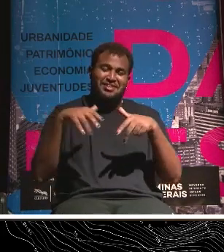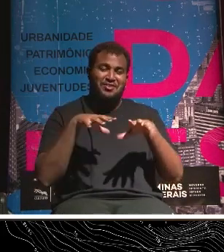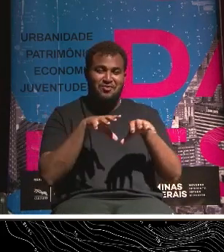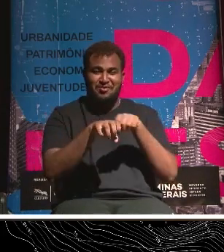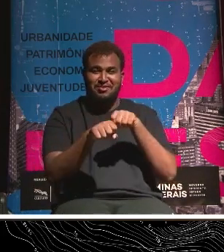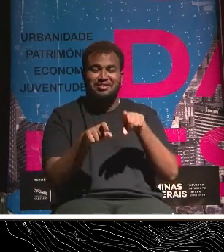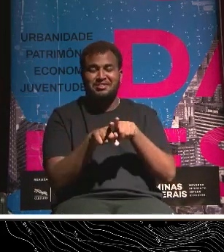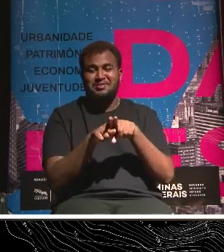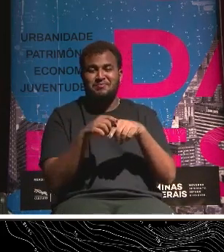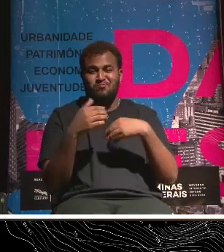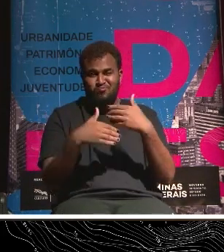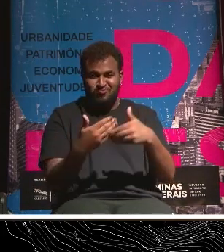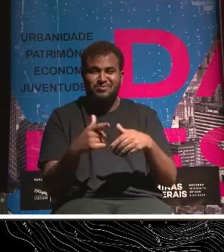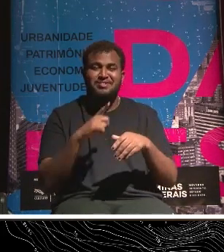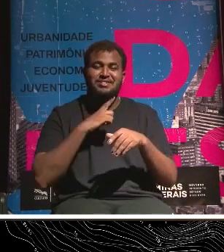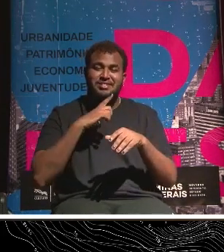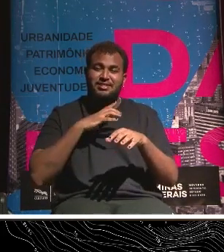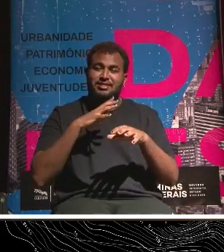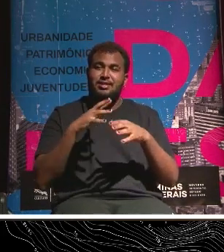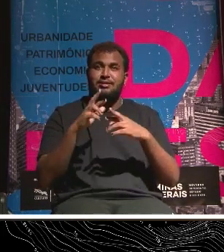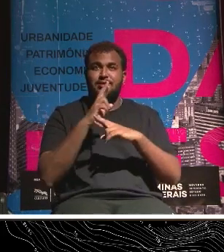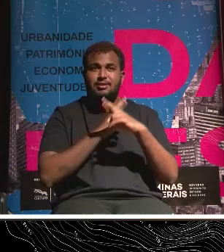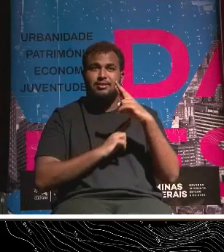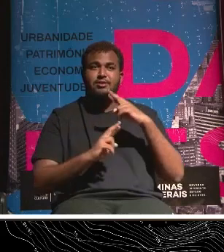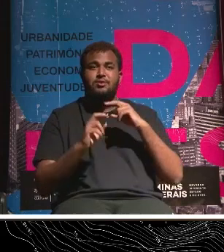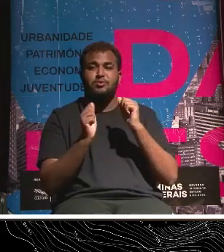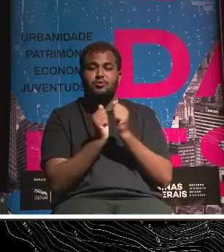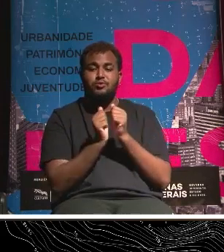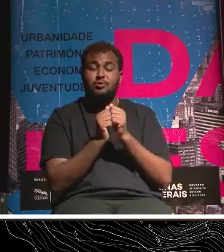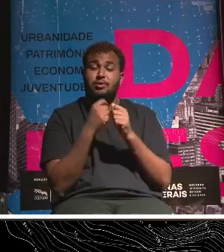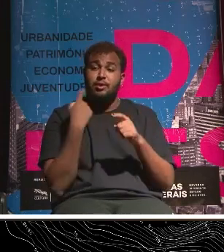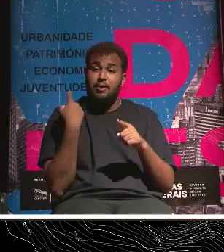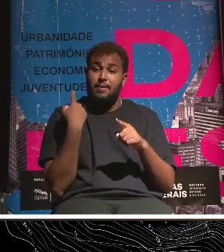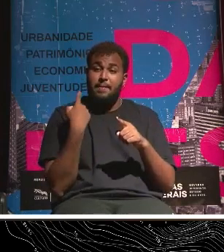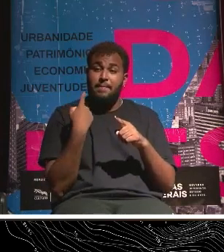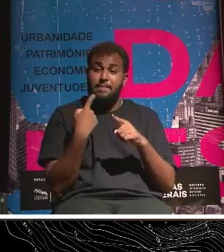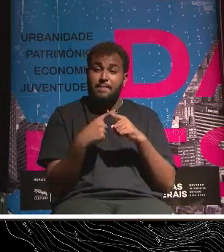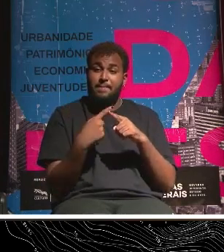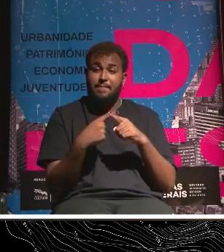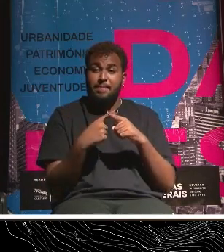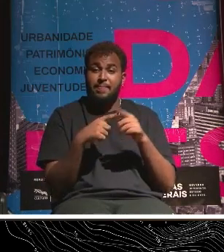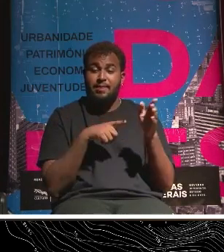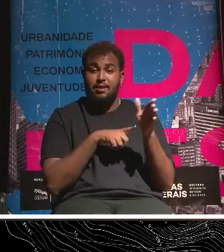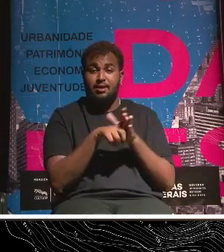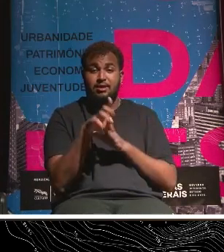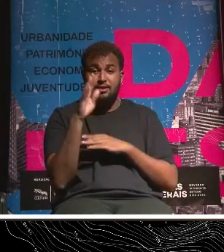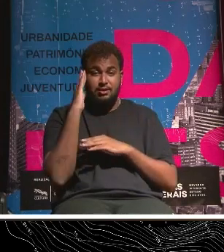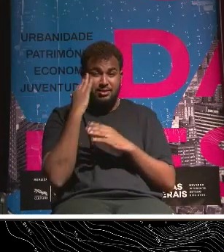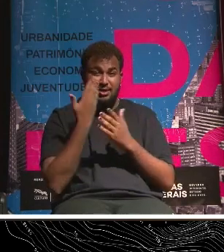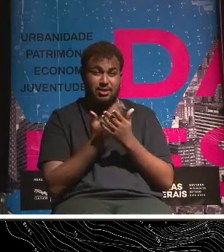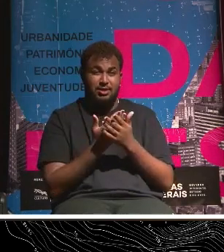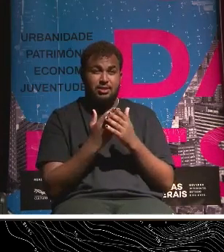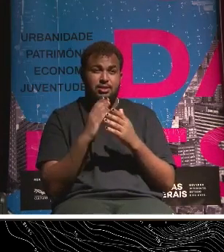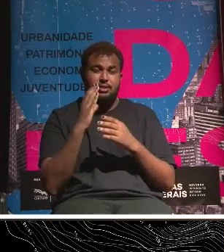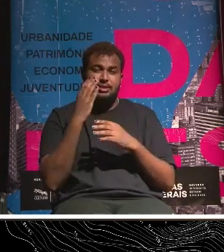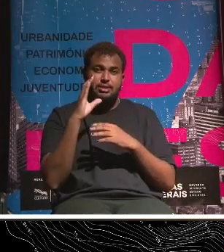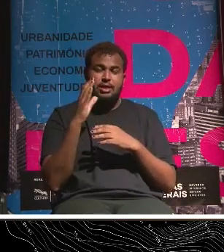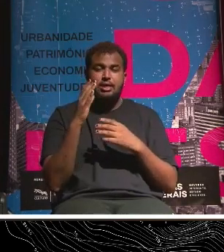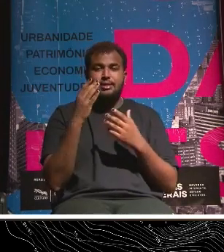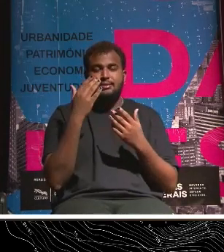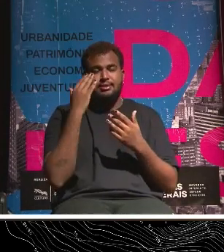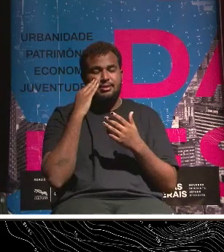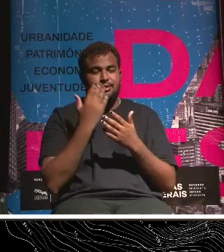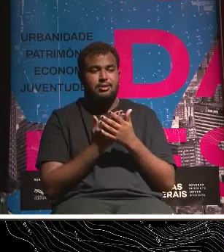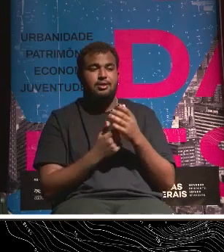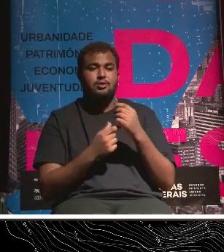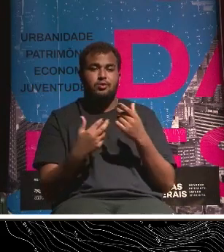que mantêm alguma relação, mesmo já tendo passado por ela, porque acredita na pesquisa, acredita na ciência, acredita no que ela pode produzir